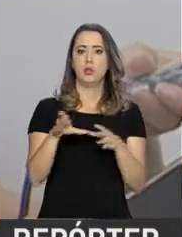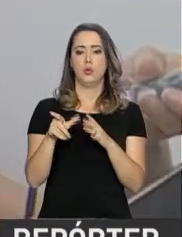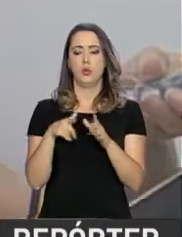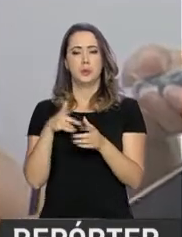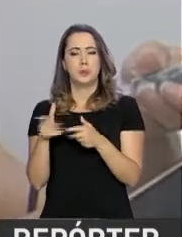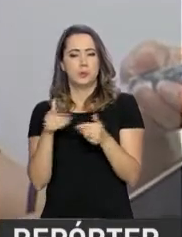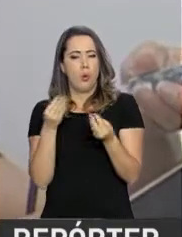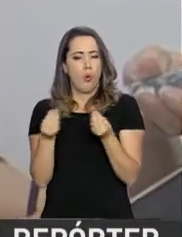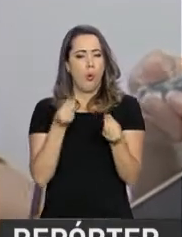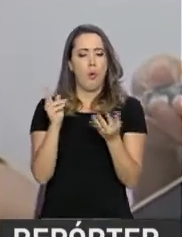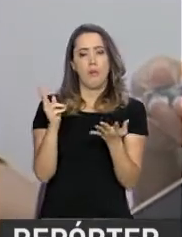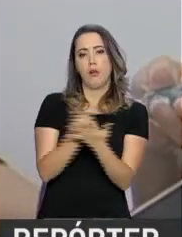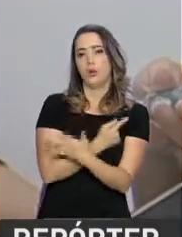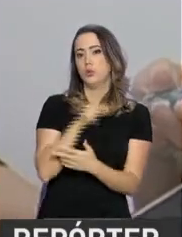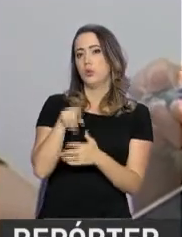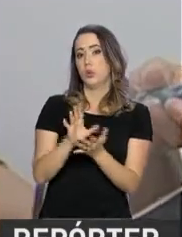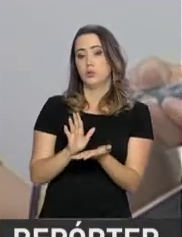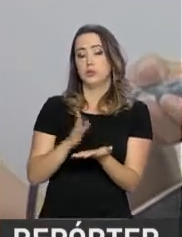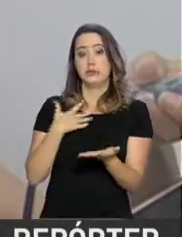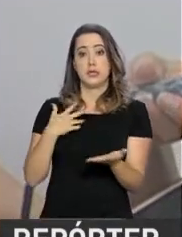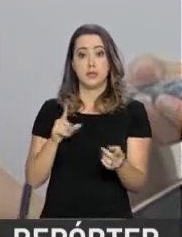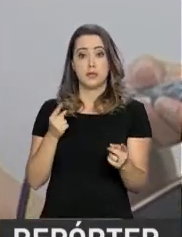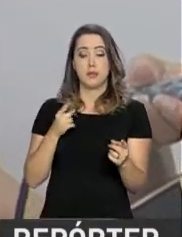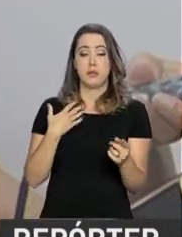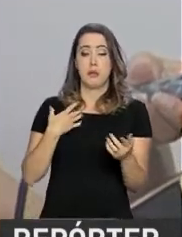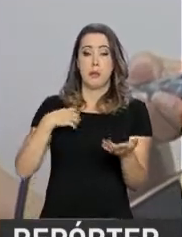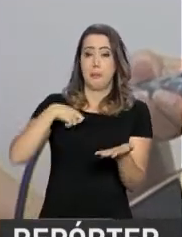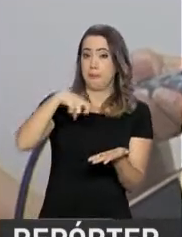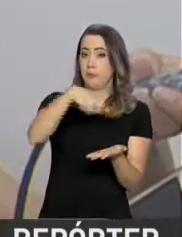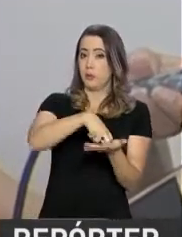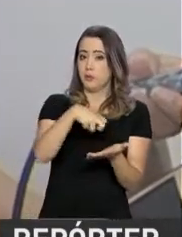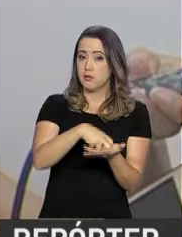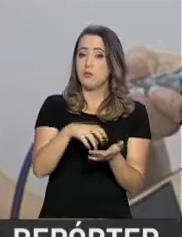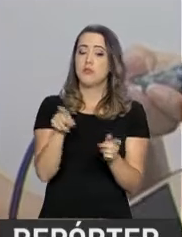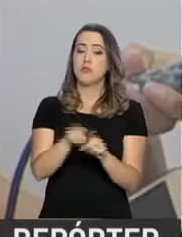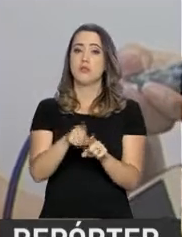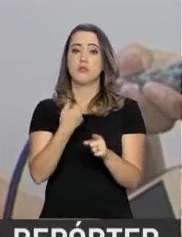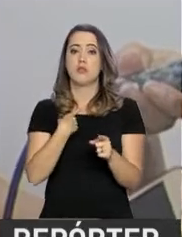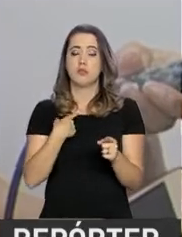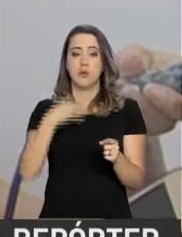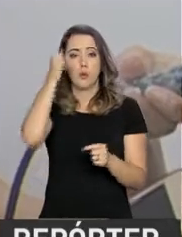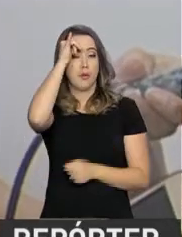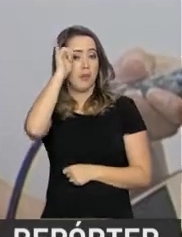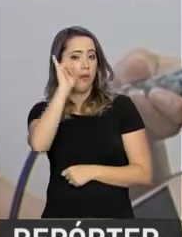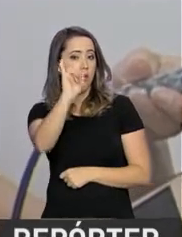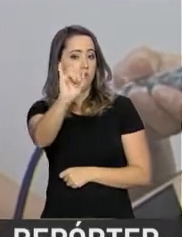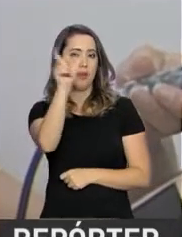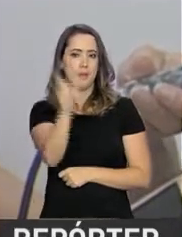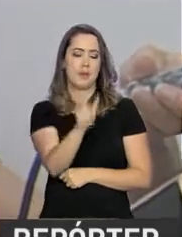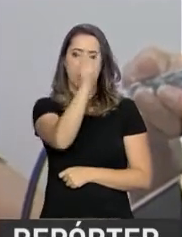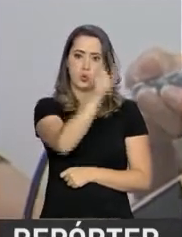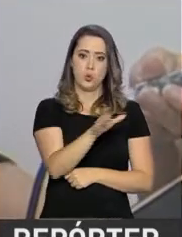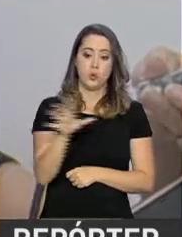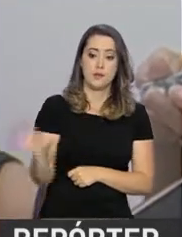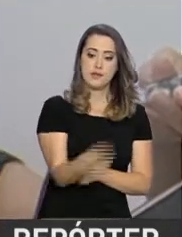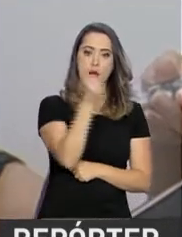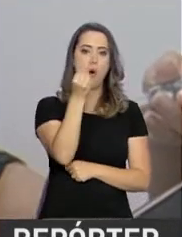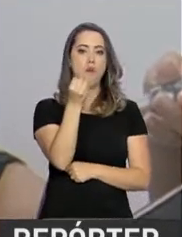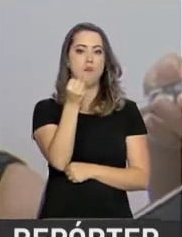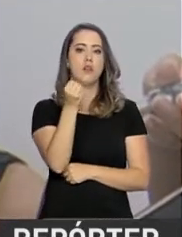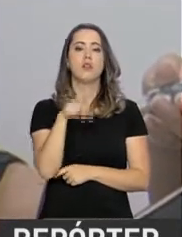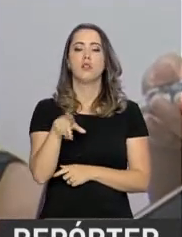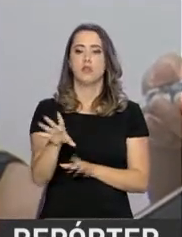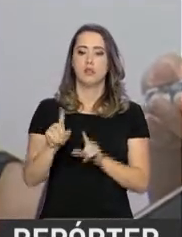ela própria, no campo repressivo, desenvolve operações periódicas onde pessoas são realmente resgatadas, né,